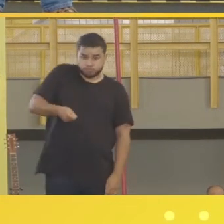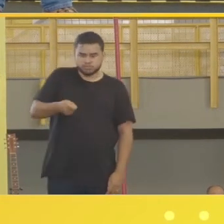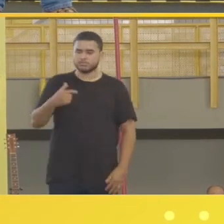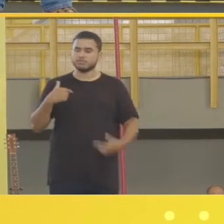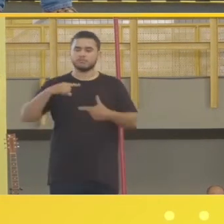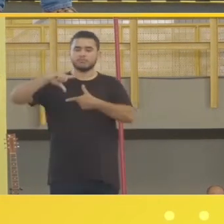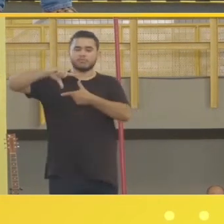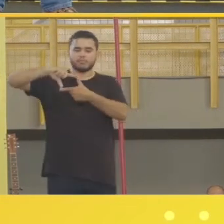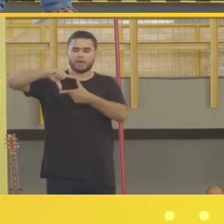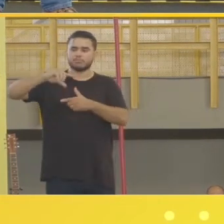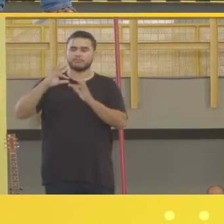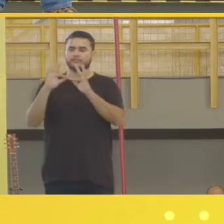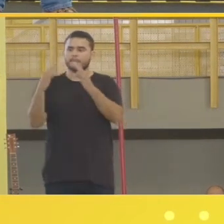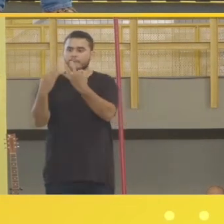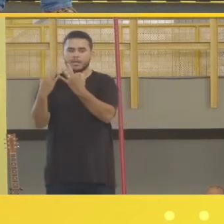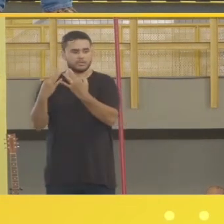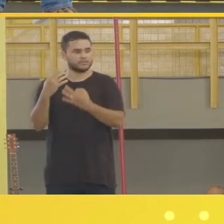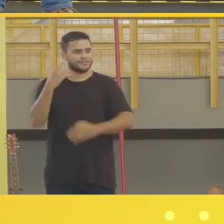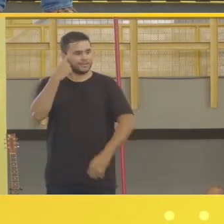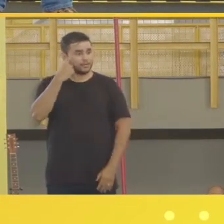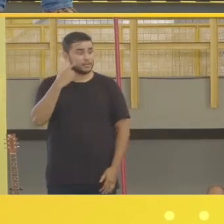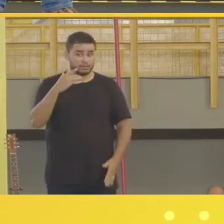é importante dizer que até hoje,